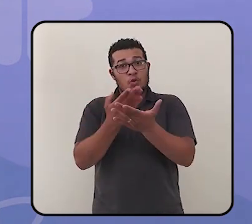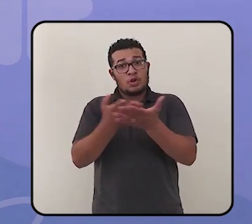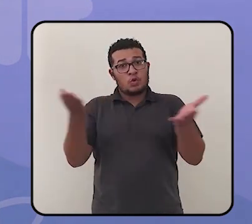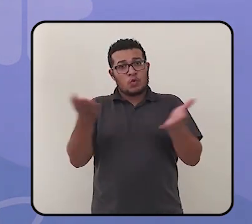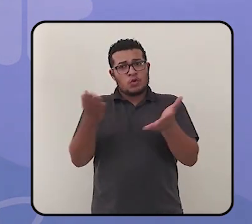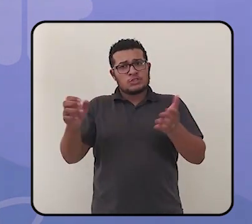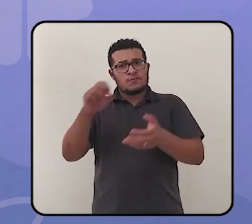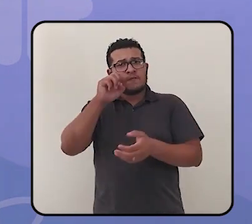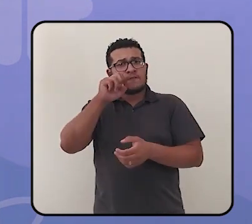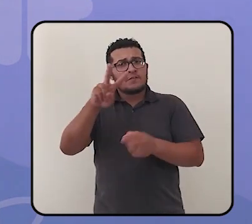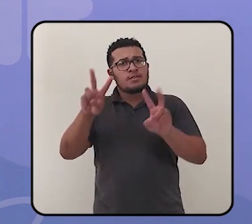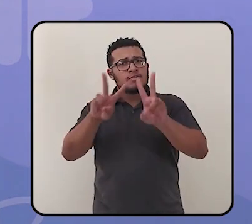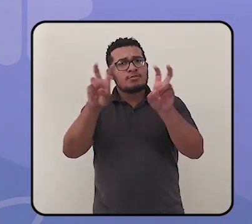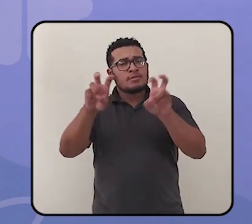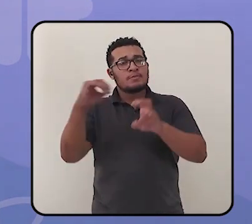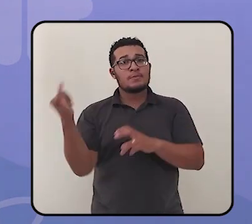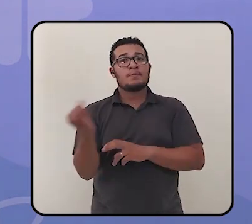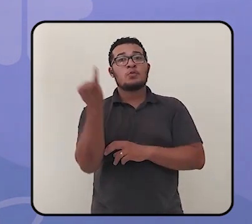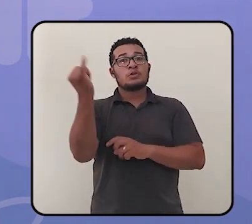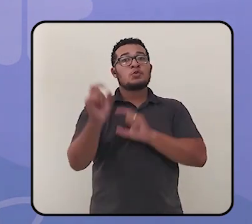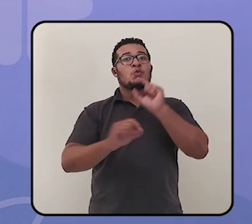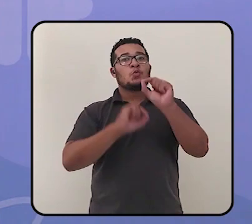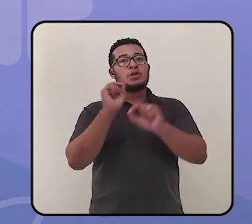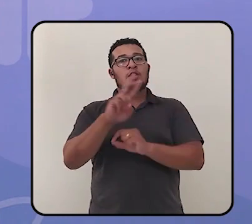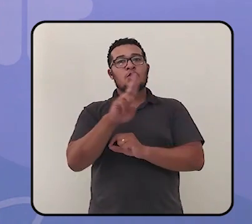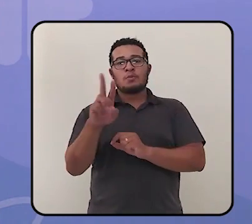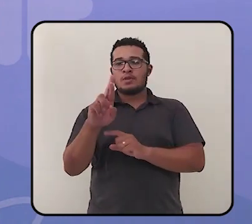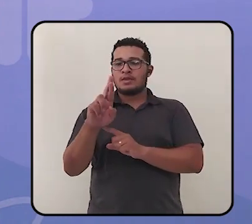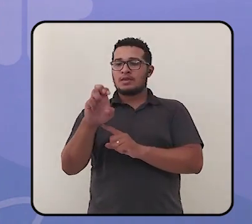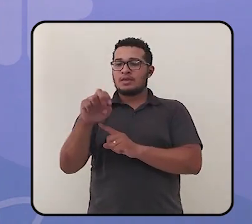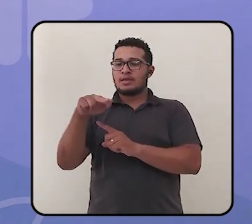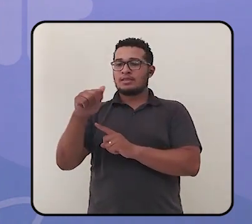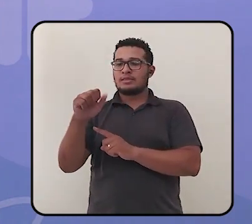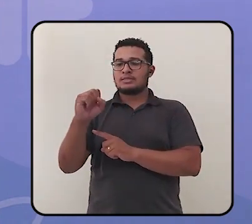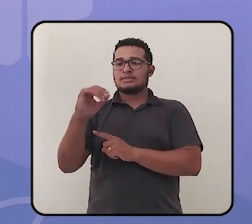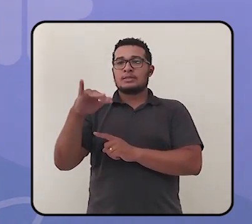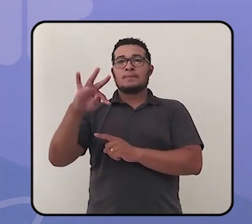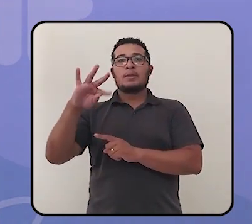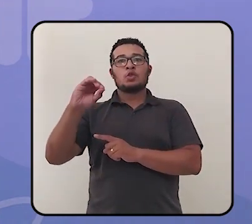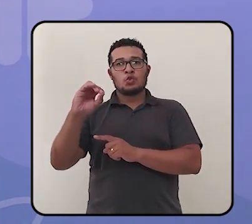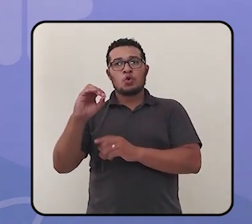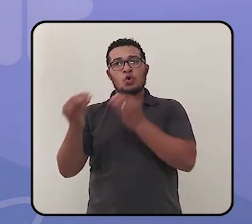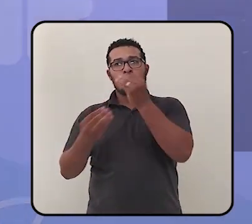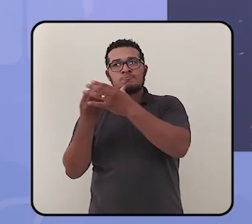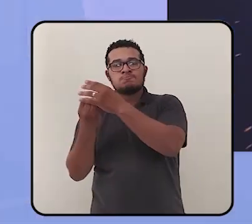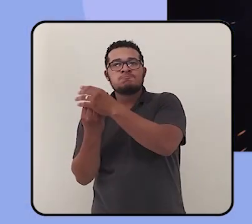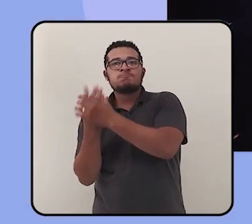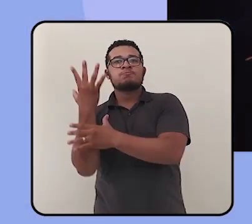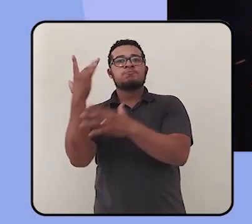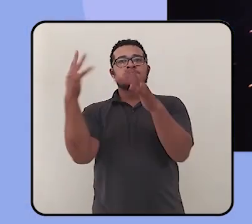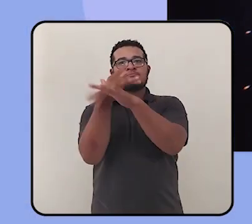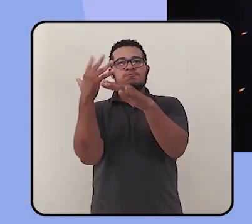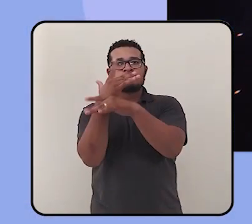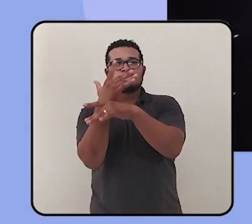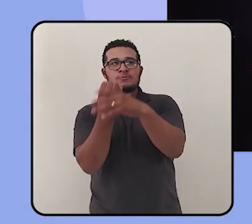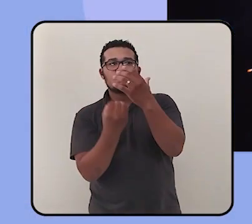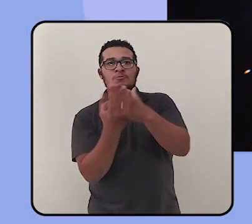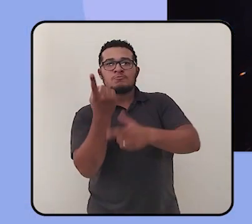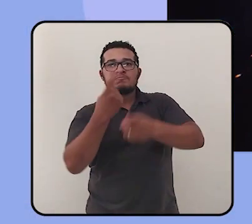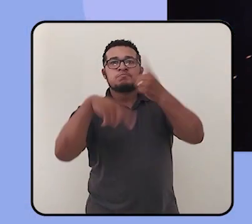de hoje iremos ver um assunto muito importante é o renascimento o renascimento comercial e renascimento urbano